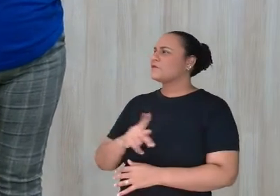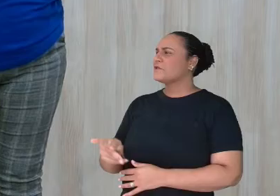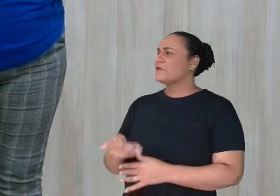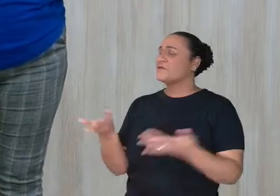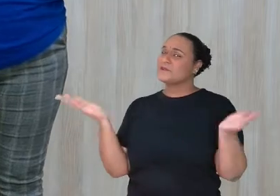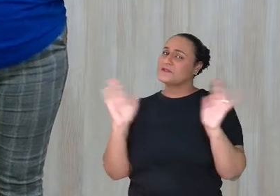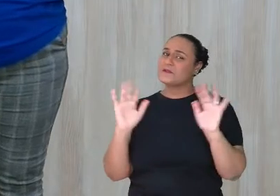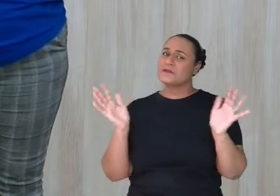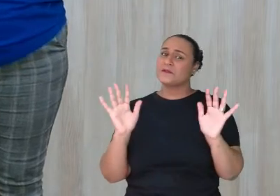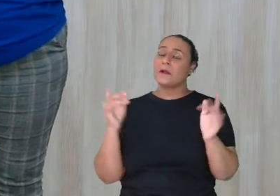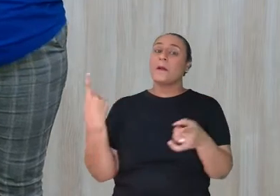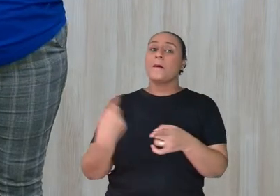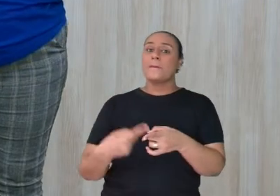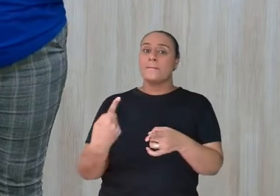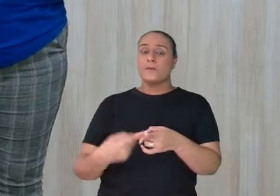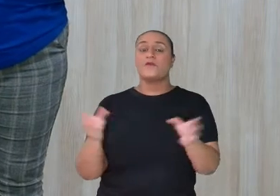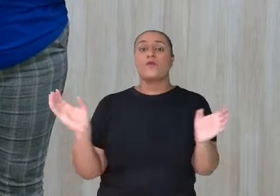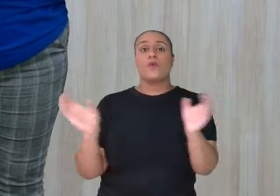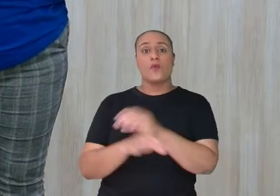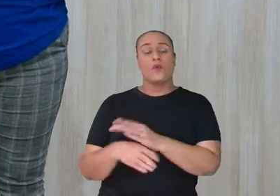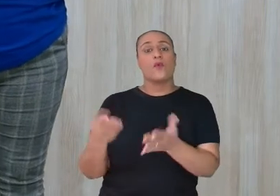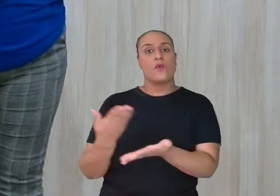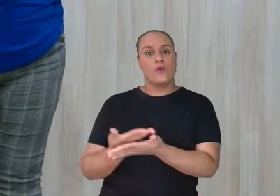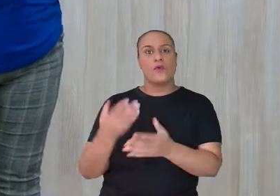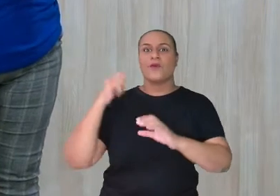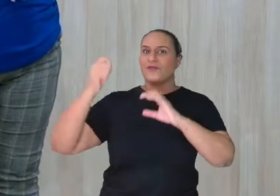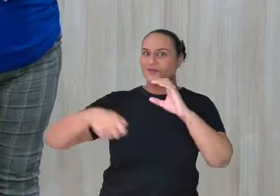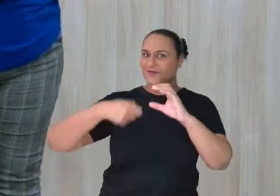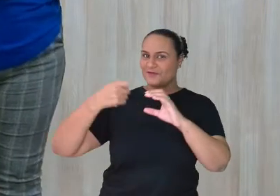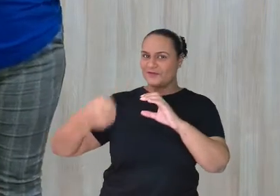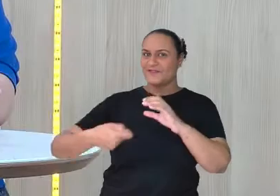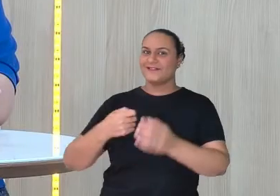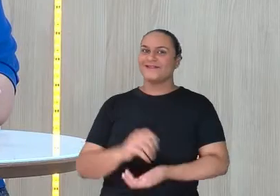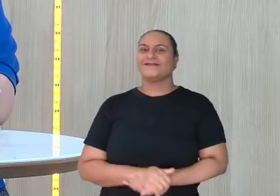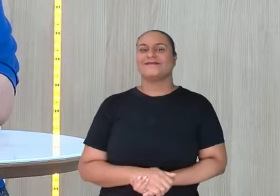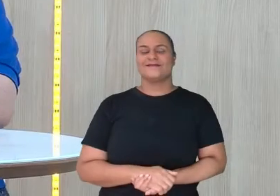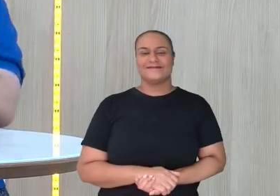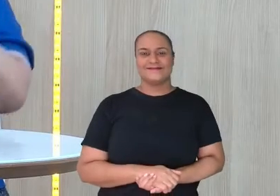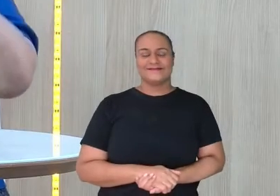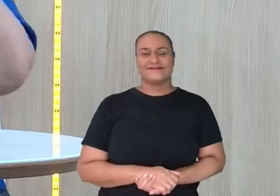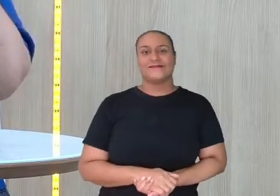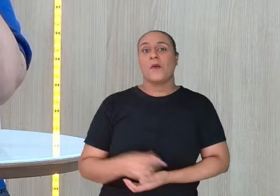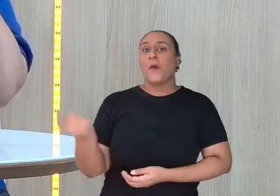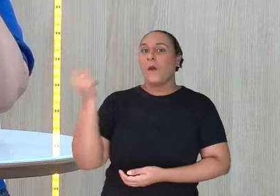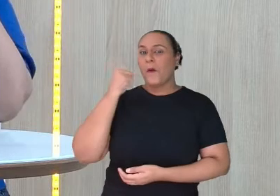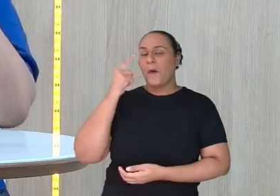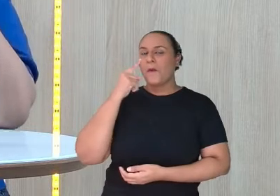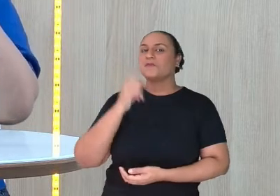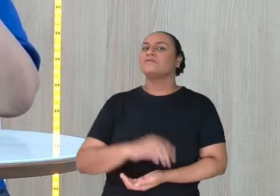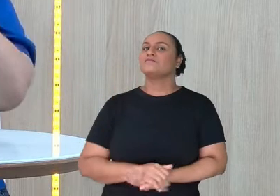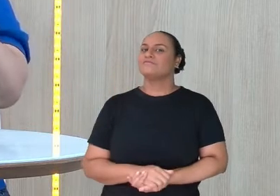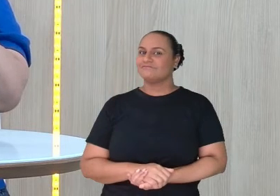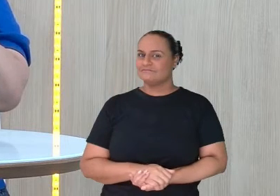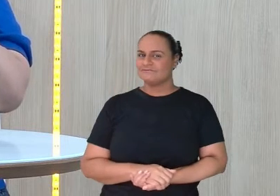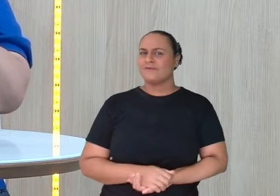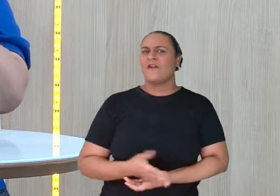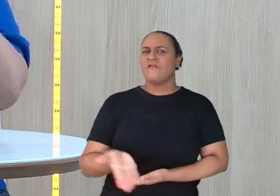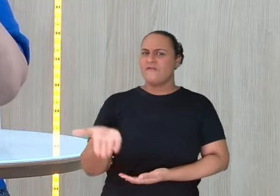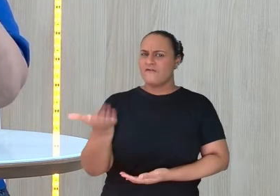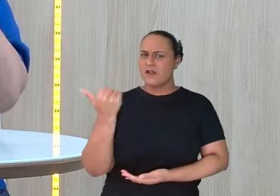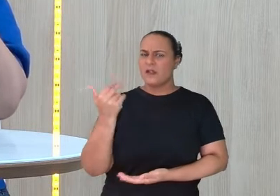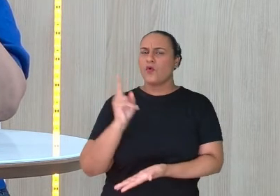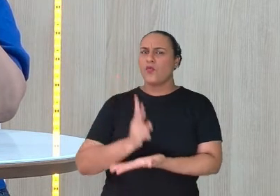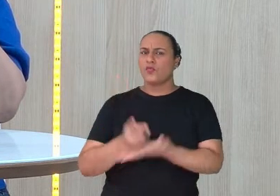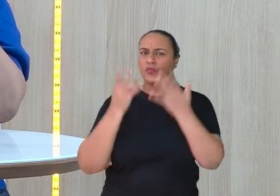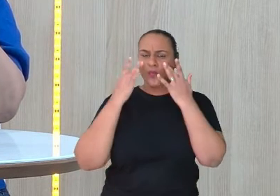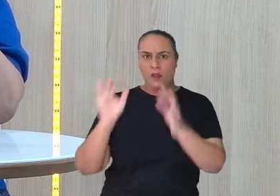dos meninos, porque eles vão concluir a aula com o vídeo. Ai, gente, olha, vem com a gente,